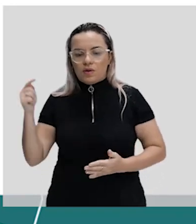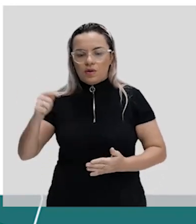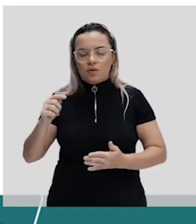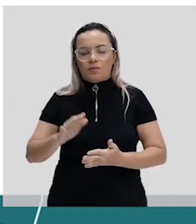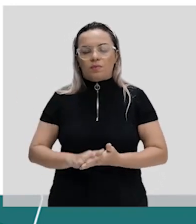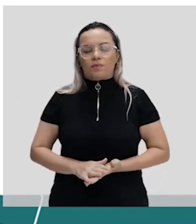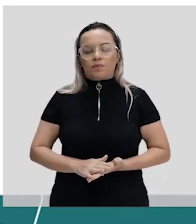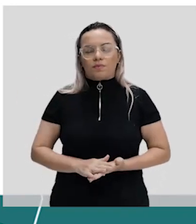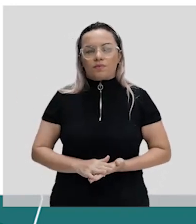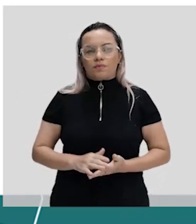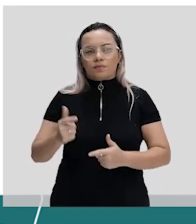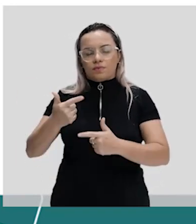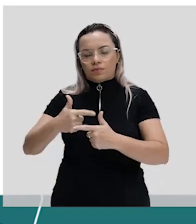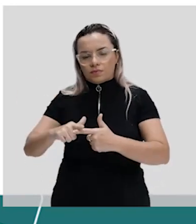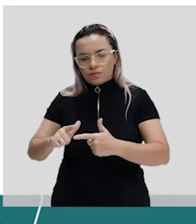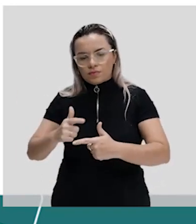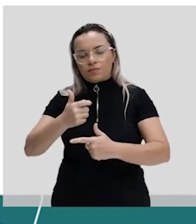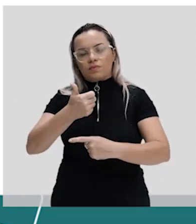1,564 por